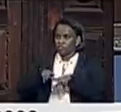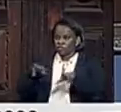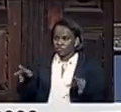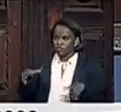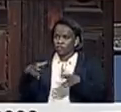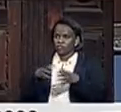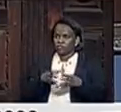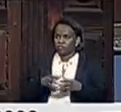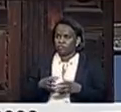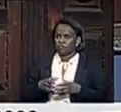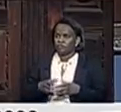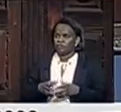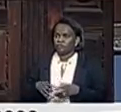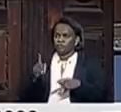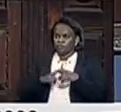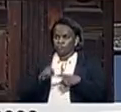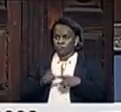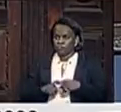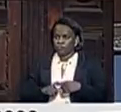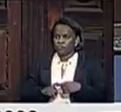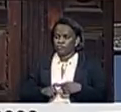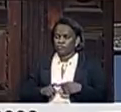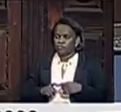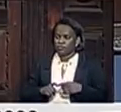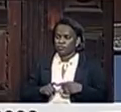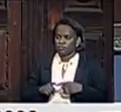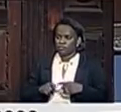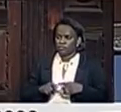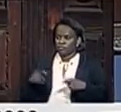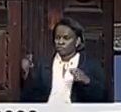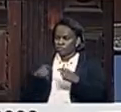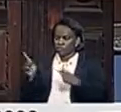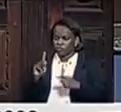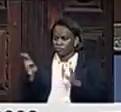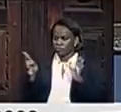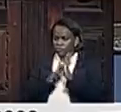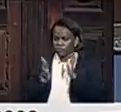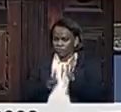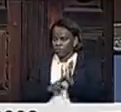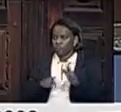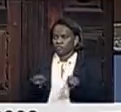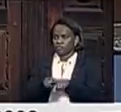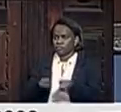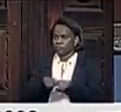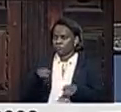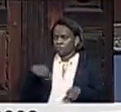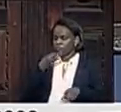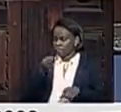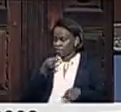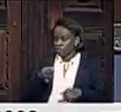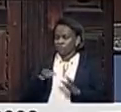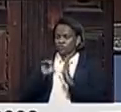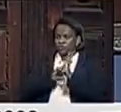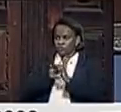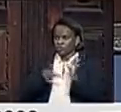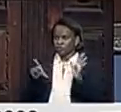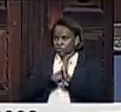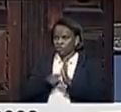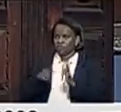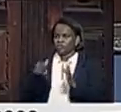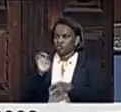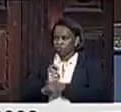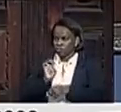entidades, visto que fere flagrantemente o regimento e, na nossa opinião, flagrantemente a Constituição do